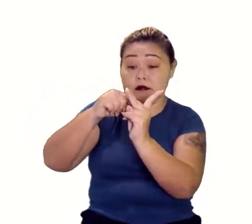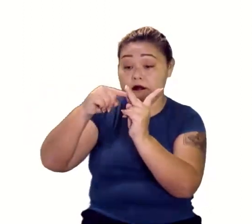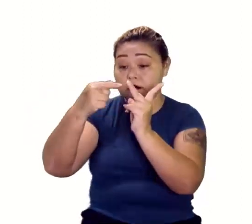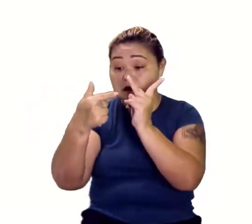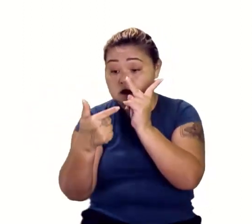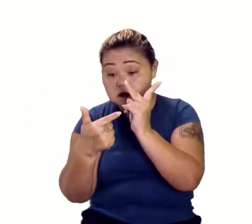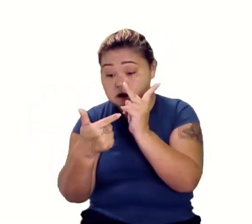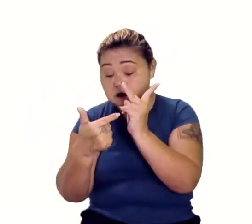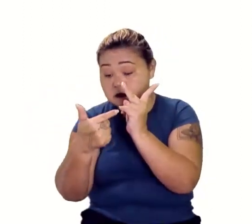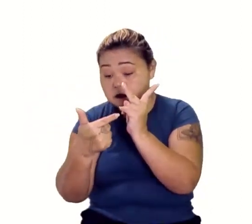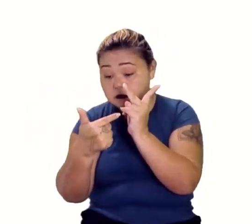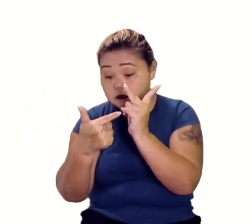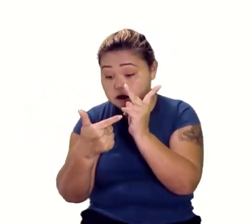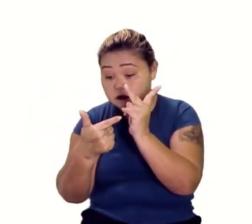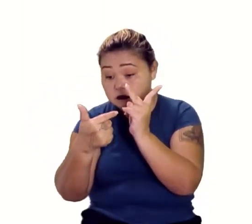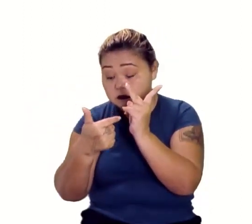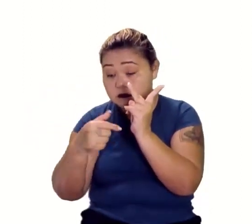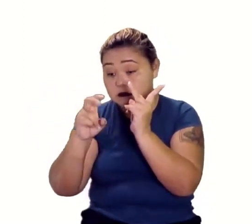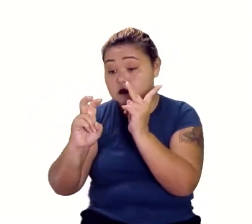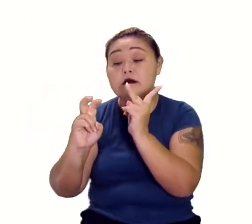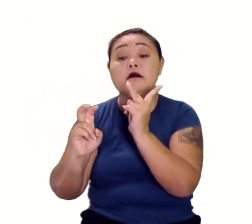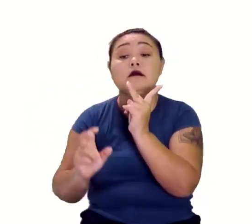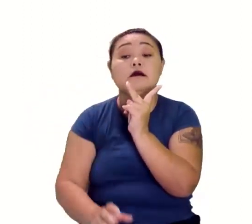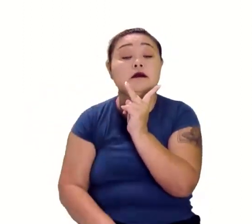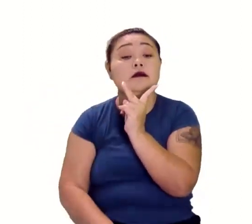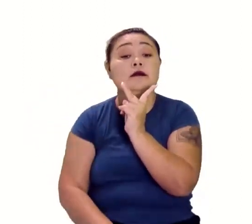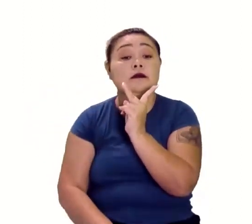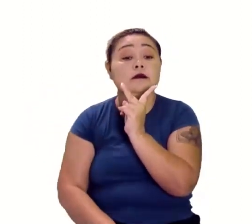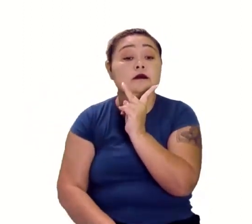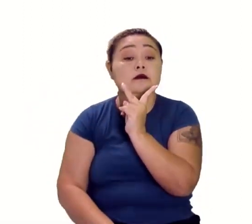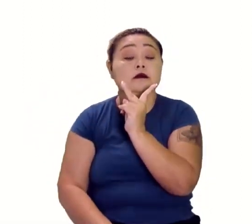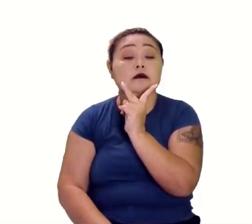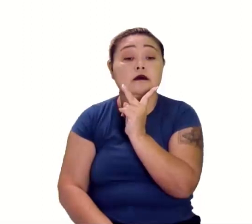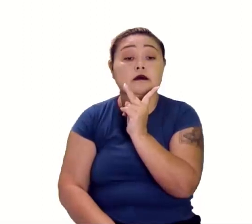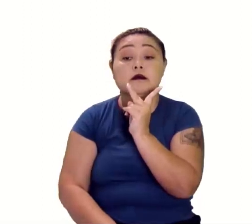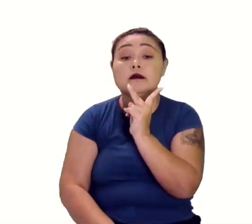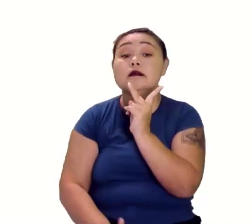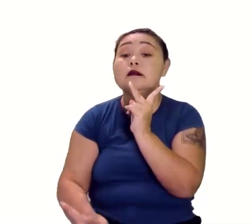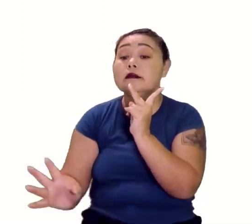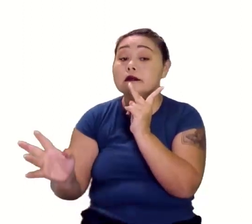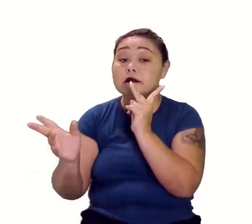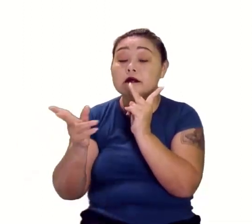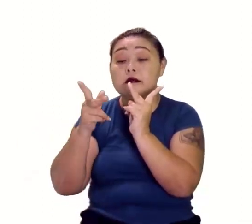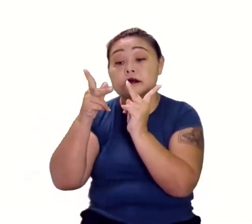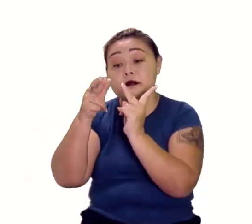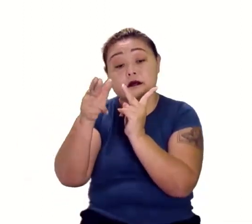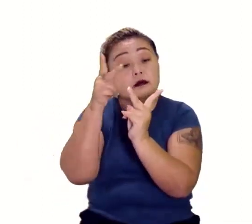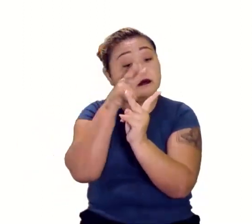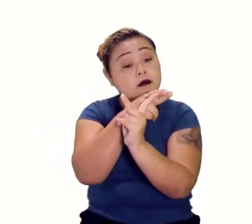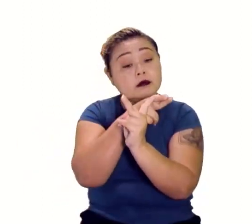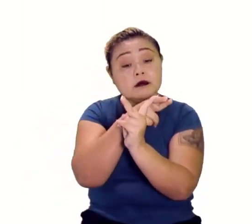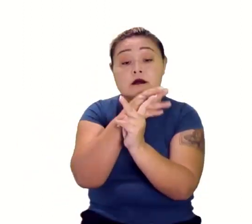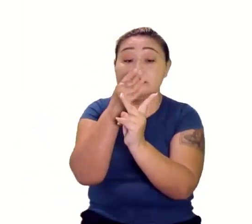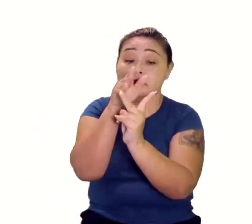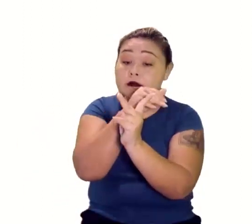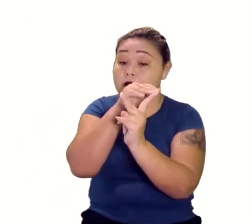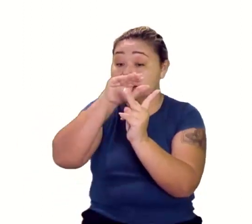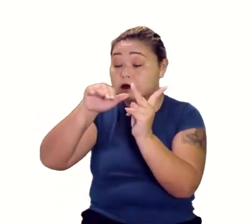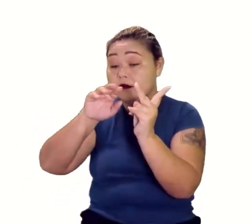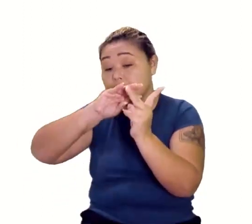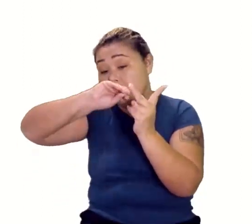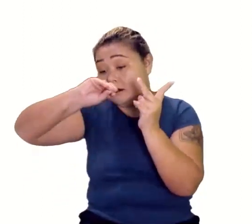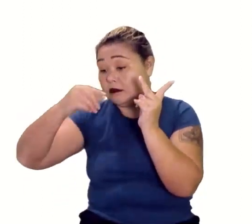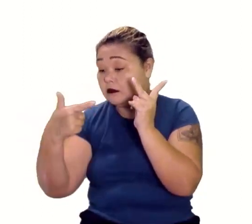é o mesmo que raiz quinta de 2 elevado à Quinta potência. Pela propriedade, fica o resultado 2. Por